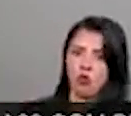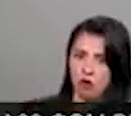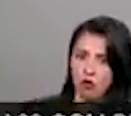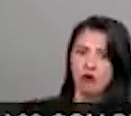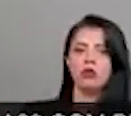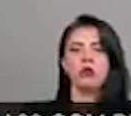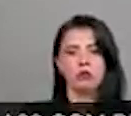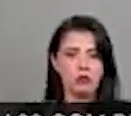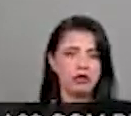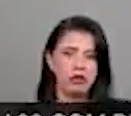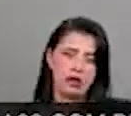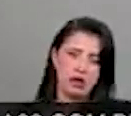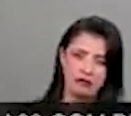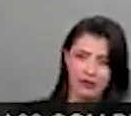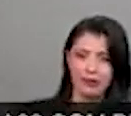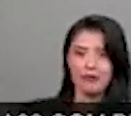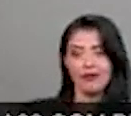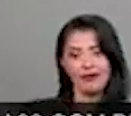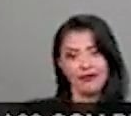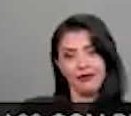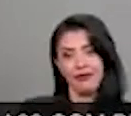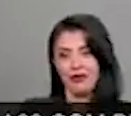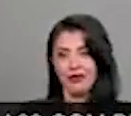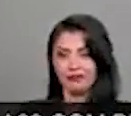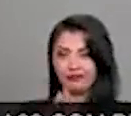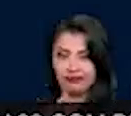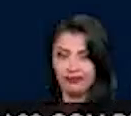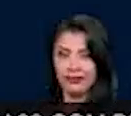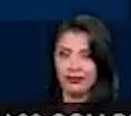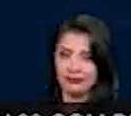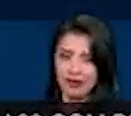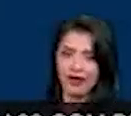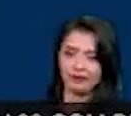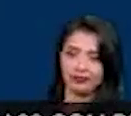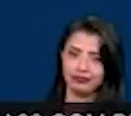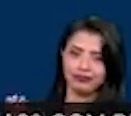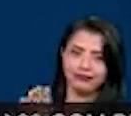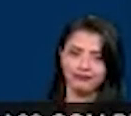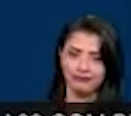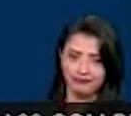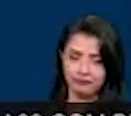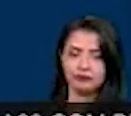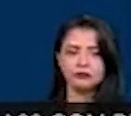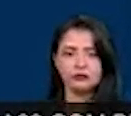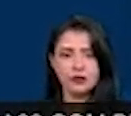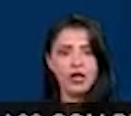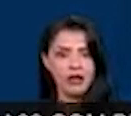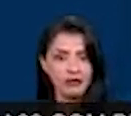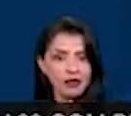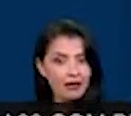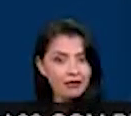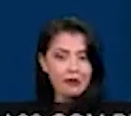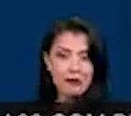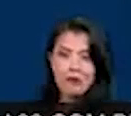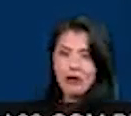Mas isso depende da lista de espera de cada estado. A lista de espera para o transplante passou